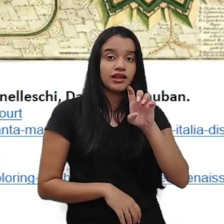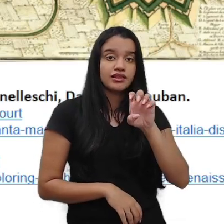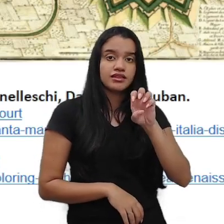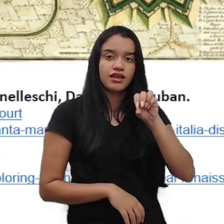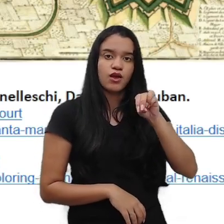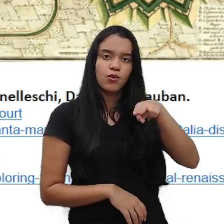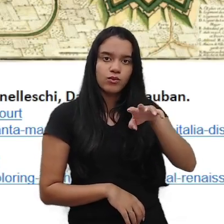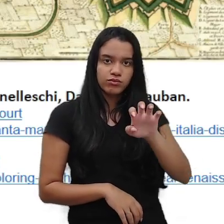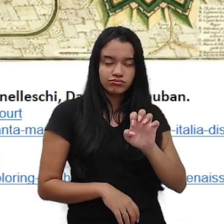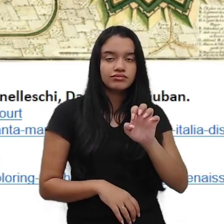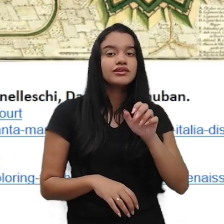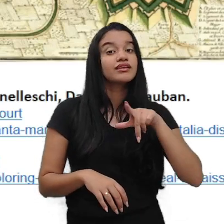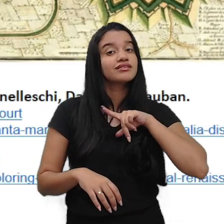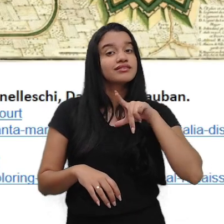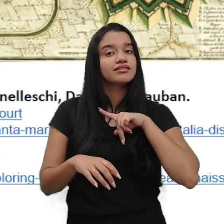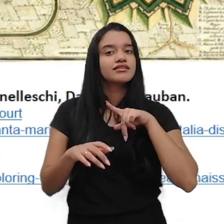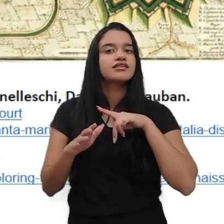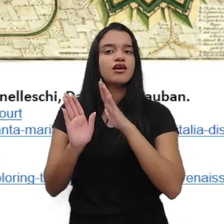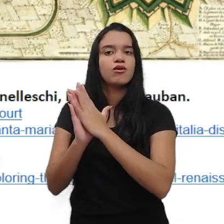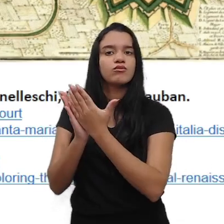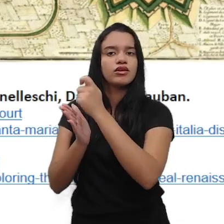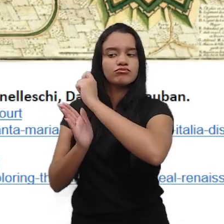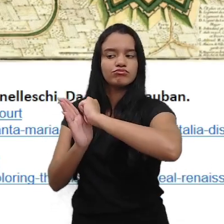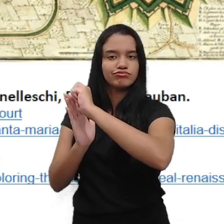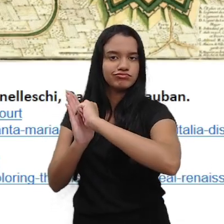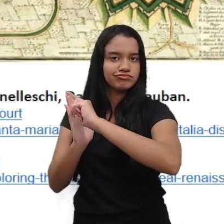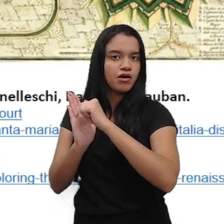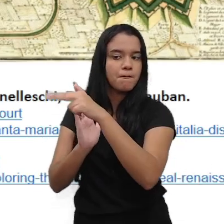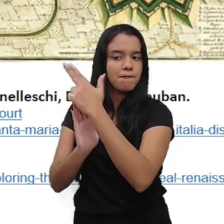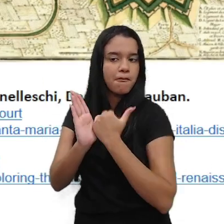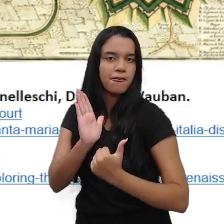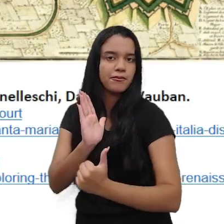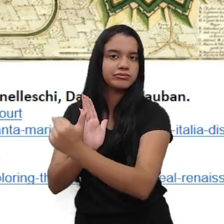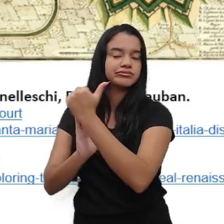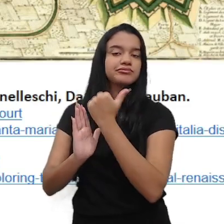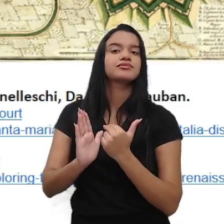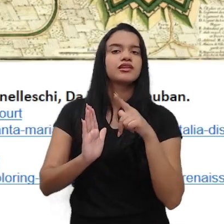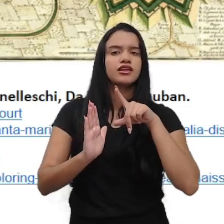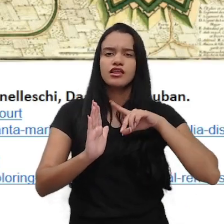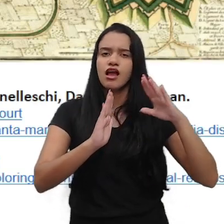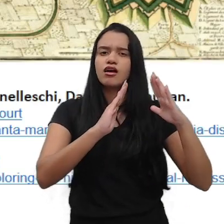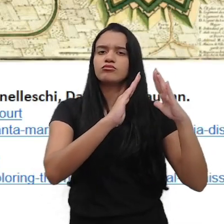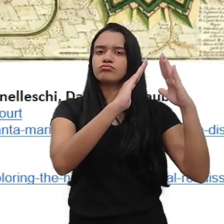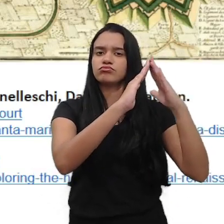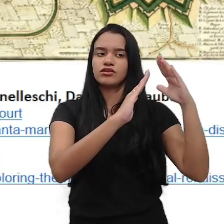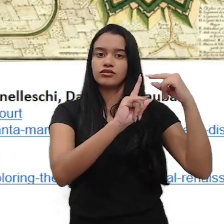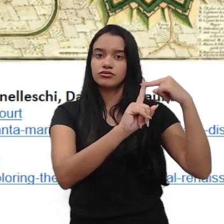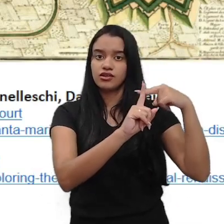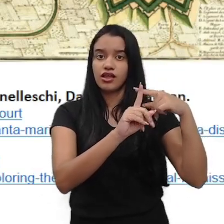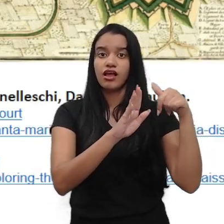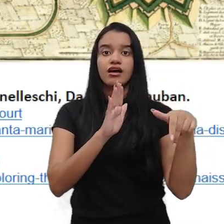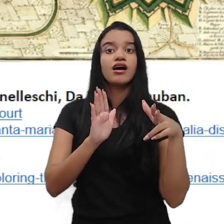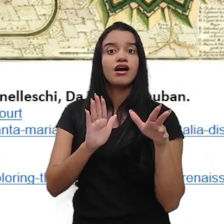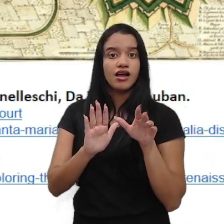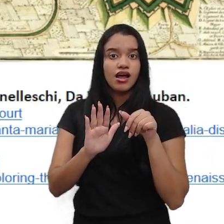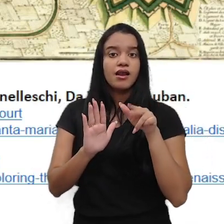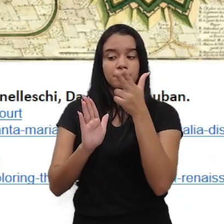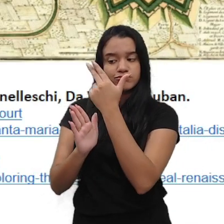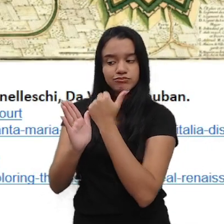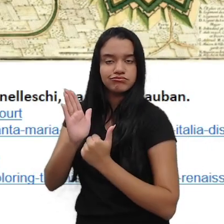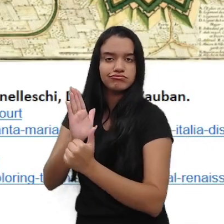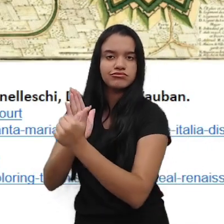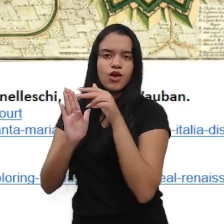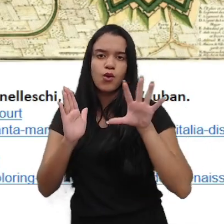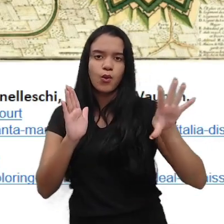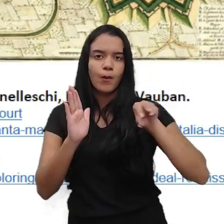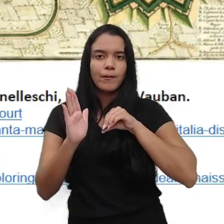caderno, né? E esse caderno ele registrava as catedrais, né, que ele via ou nas quais ele trabalhou, né? Mas era um desenho